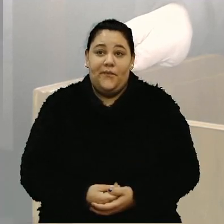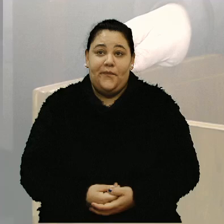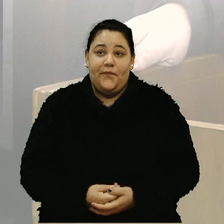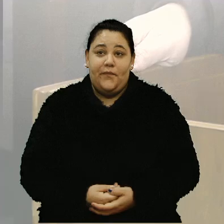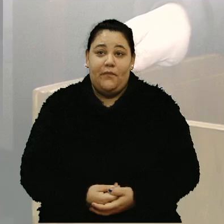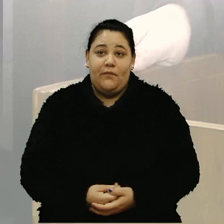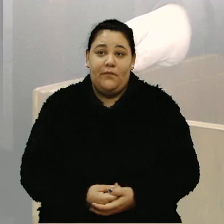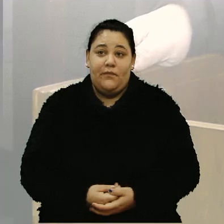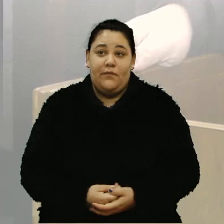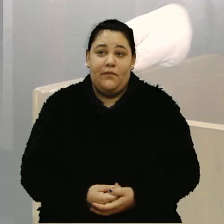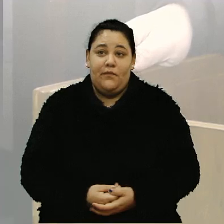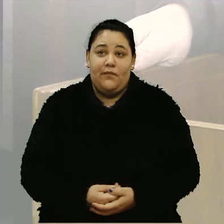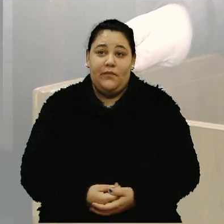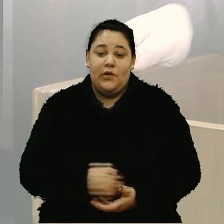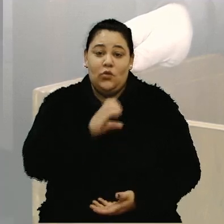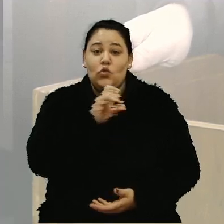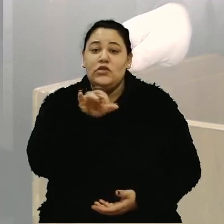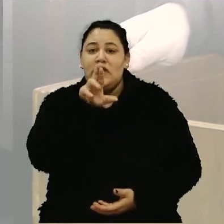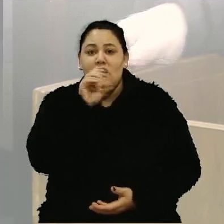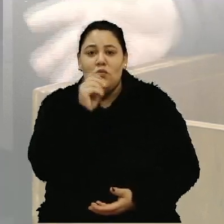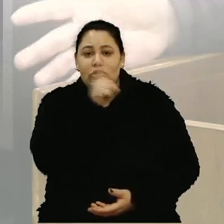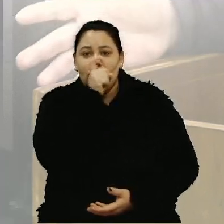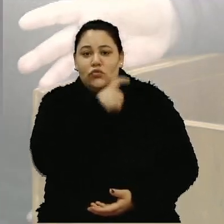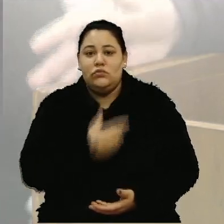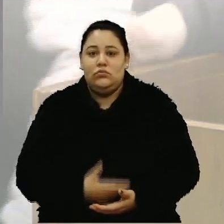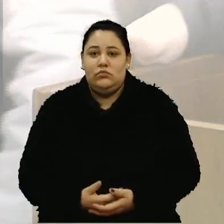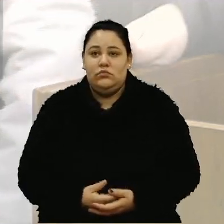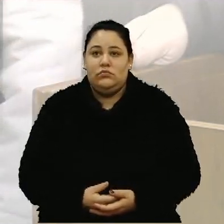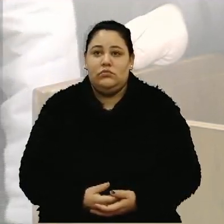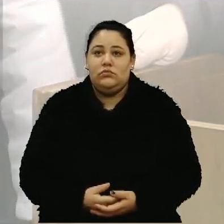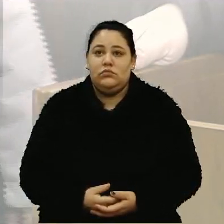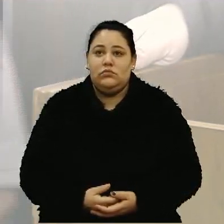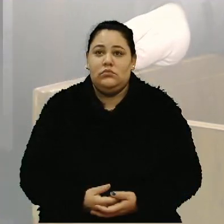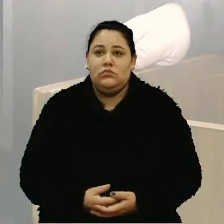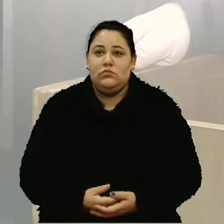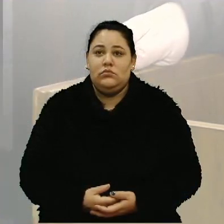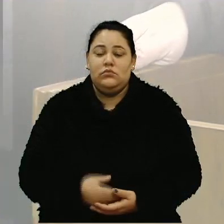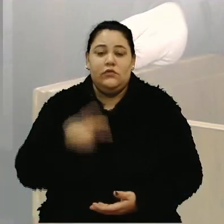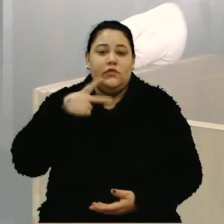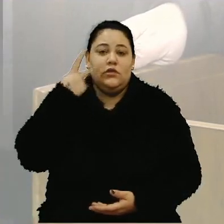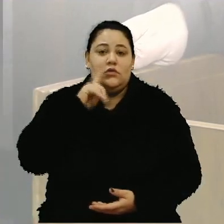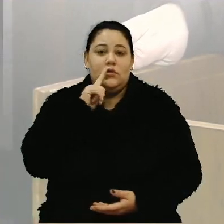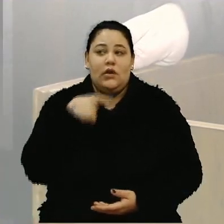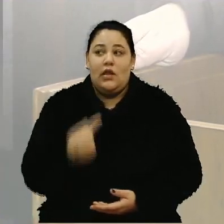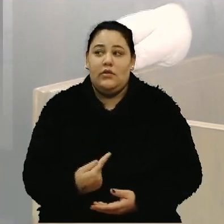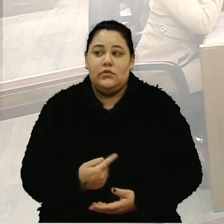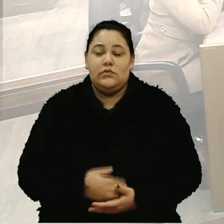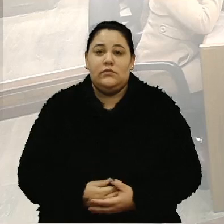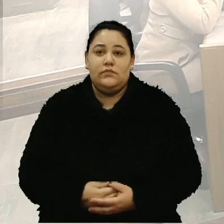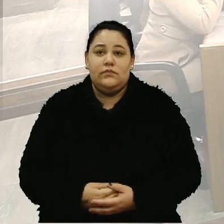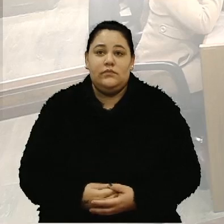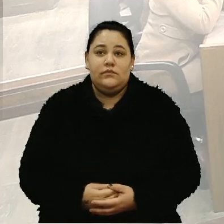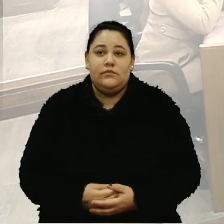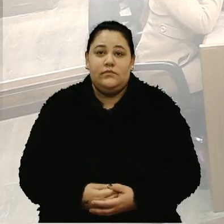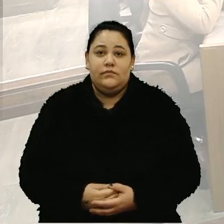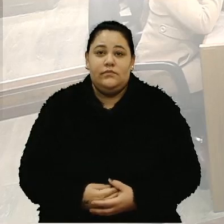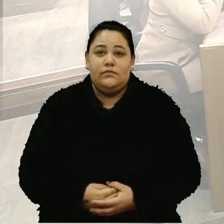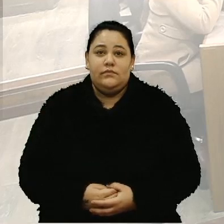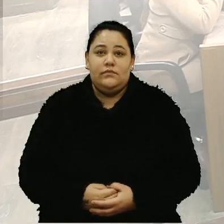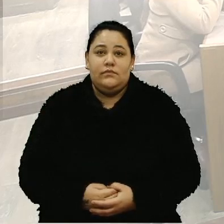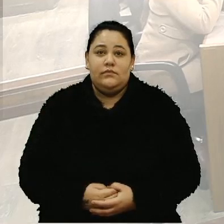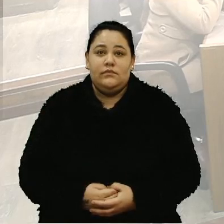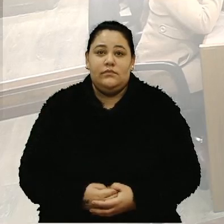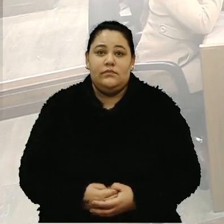ali. Então, o Ciro mentiu. Ele está repassando sua parte, vereadora Gladys. Vereador Bressan,